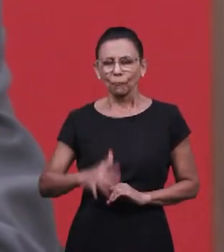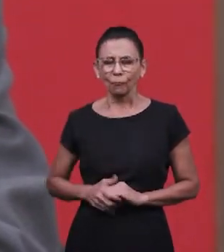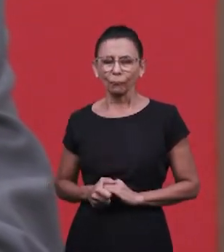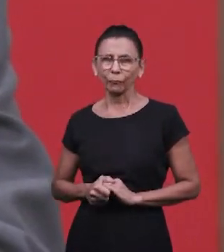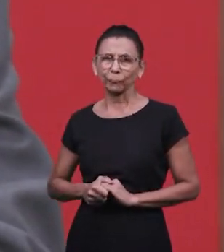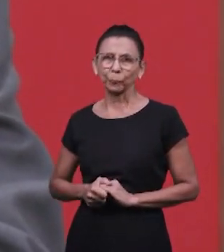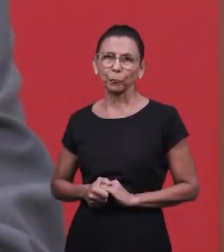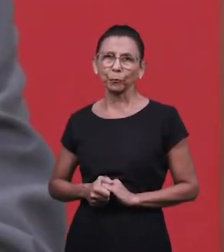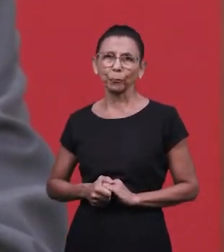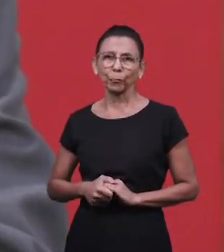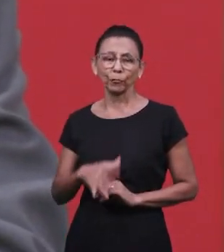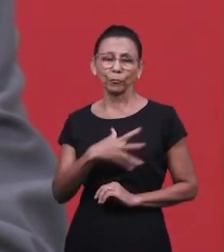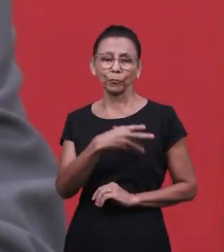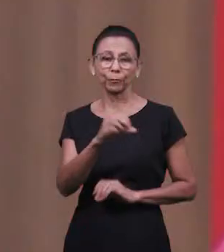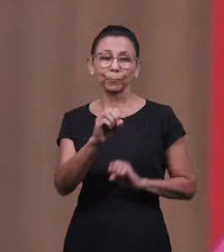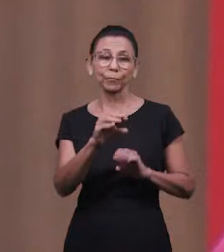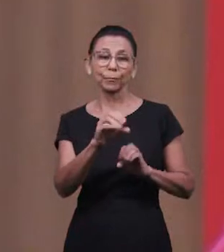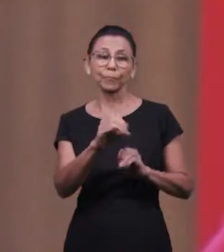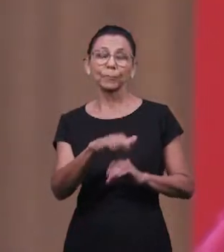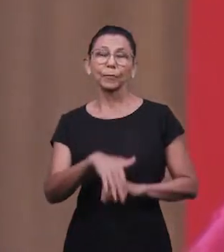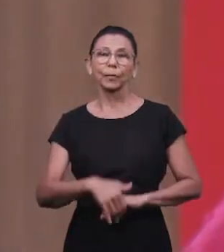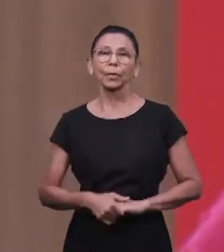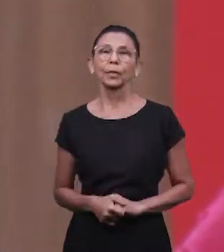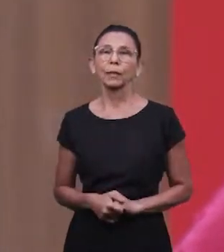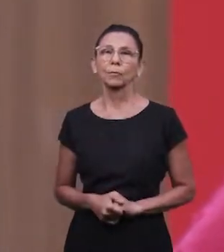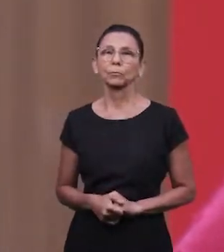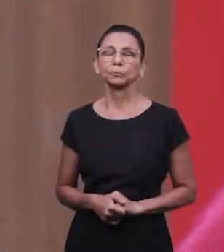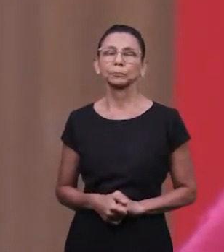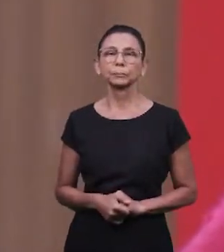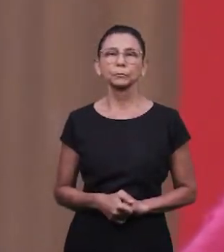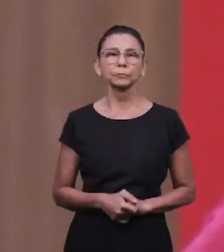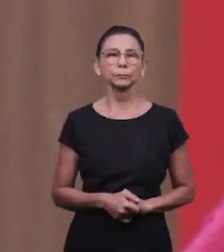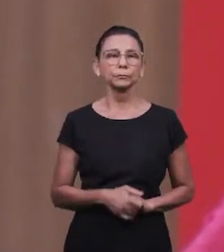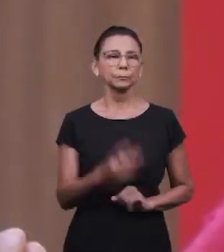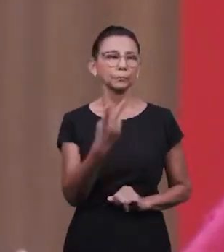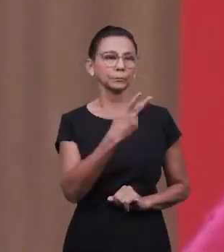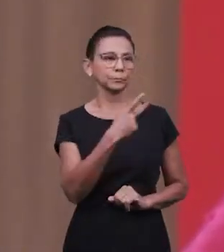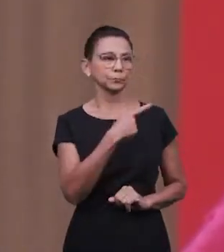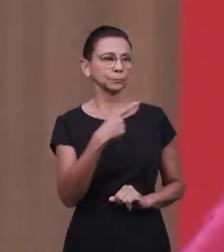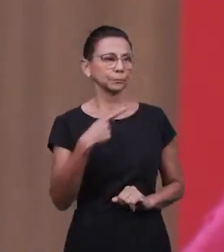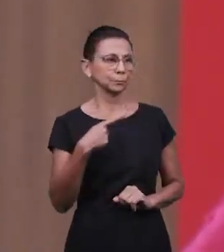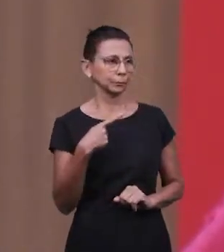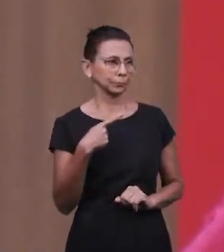dos nossos filhos? Pai, Senhor, pastores, Fernanda, os irmãos,